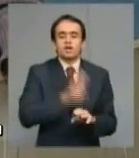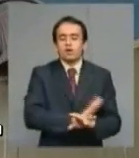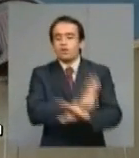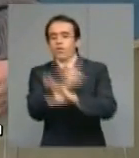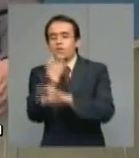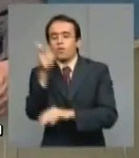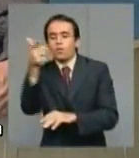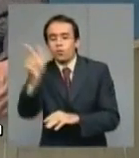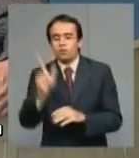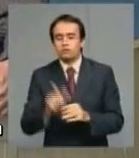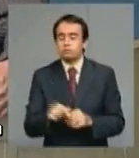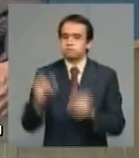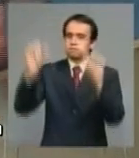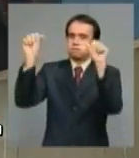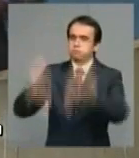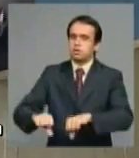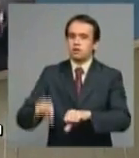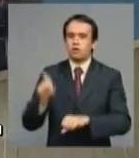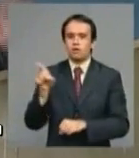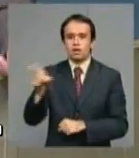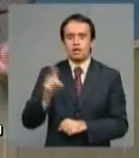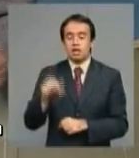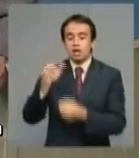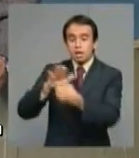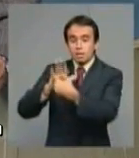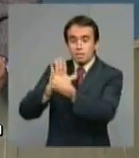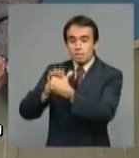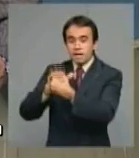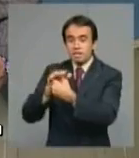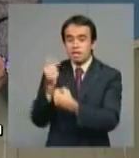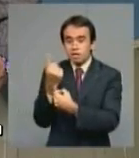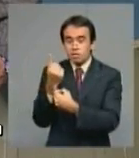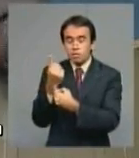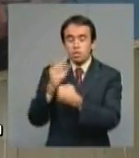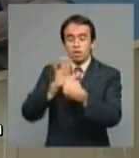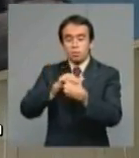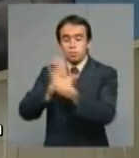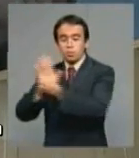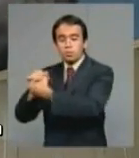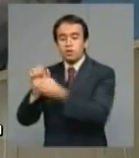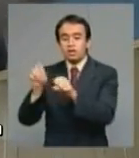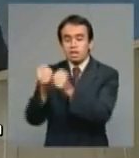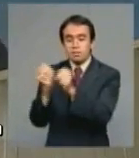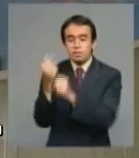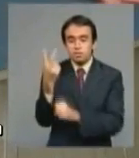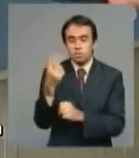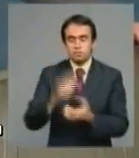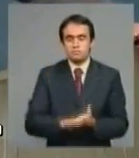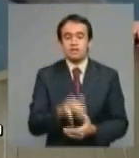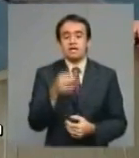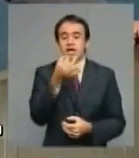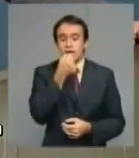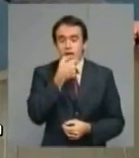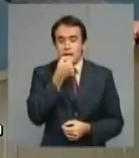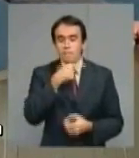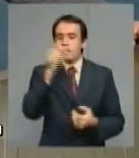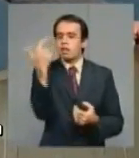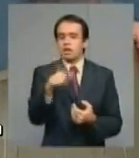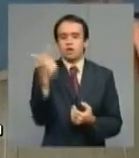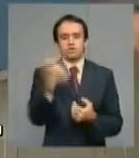posto de saúde, pior. Aí no lugar de um banheiro tinha dois. Aí no lugar de remédio vencido não tinha jeito